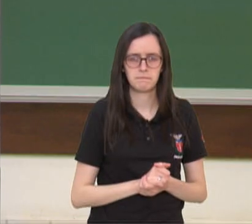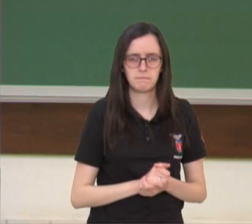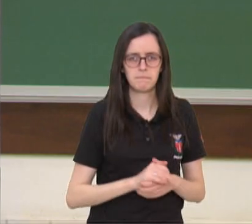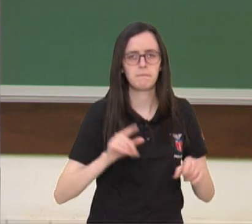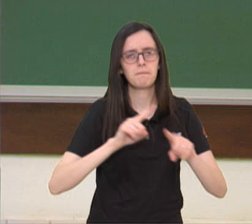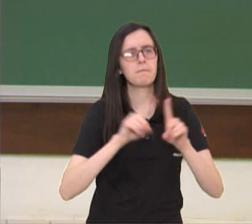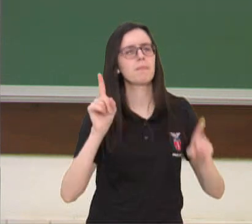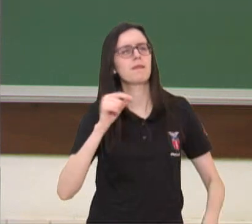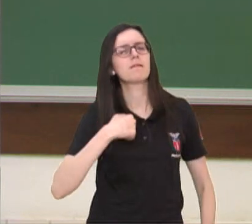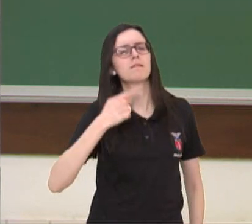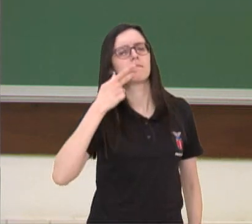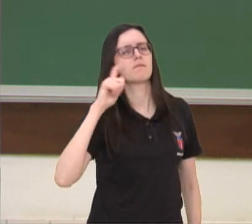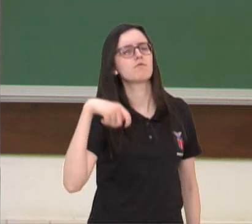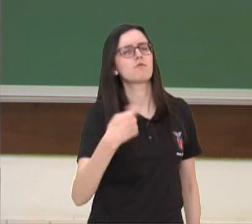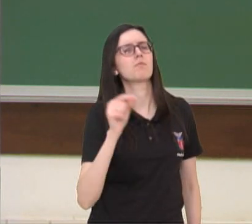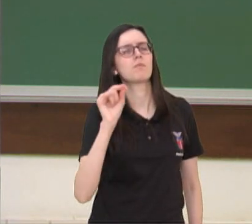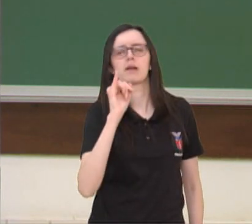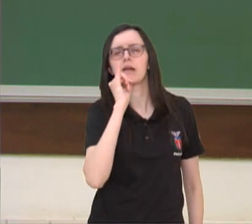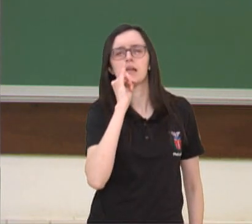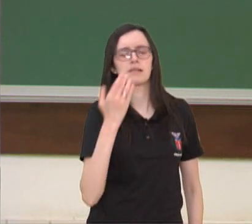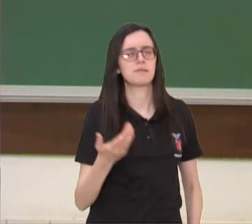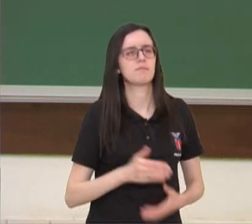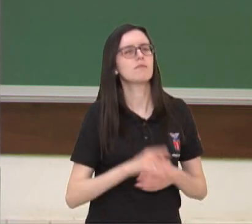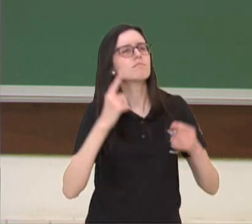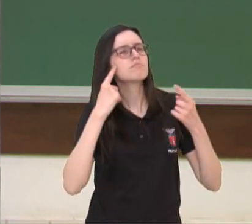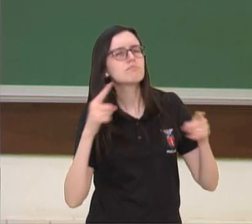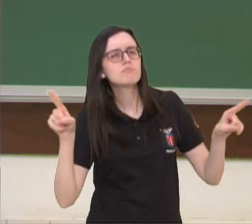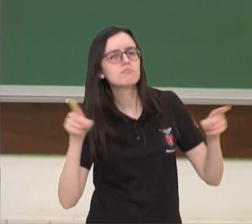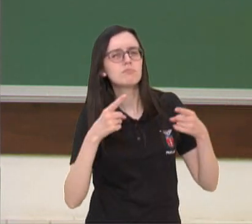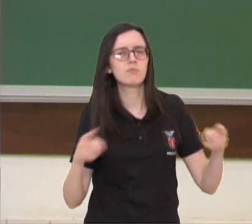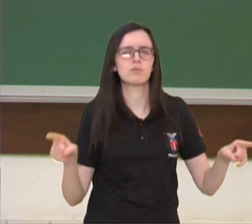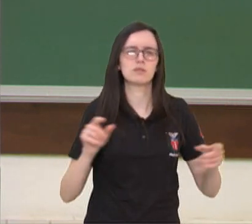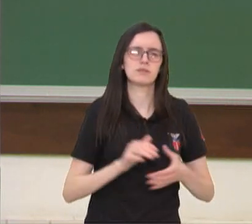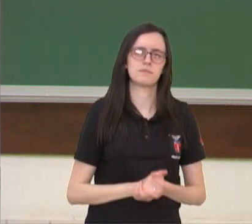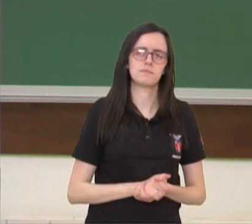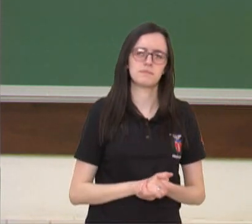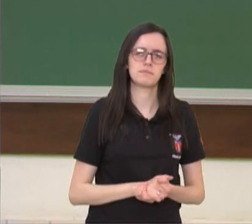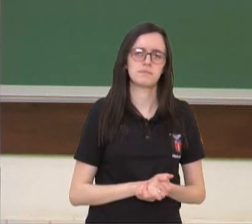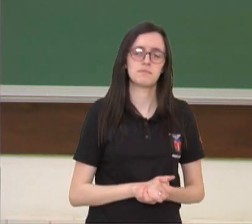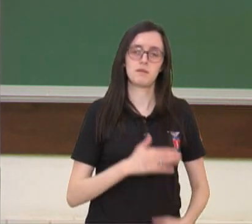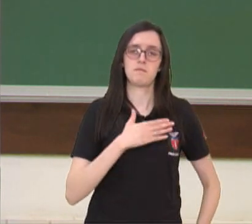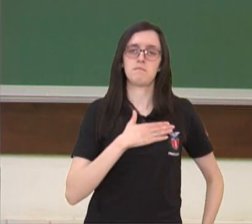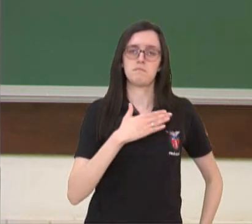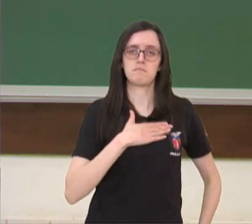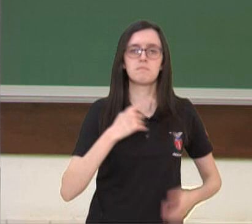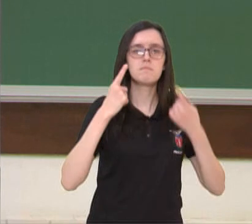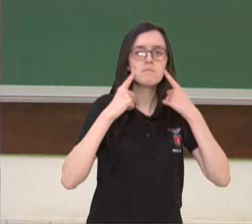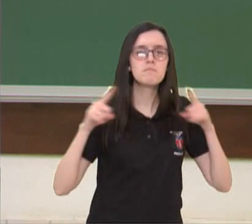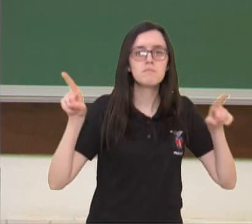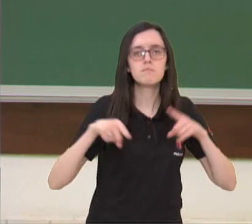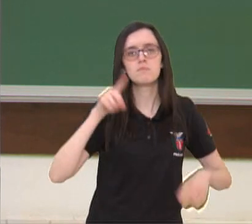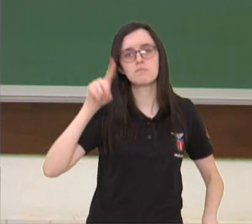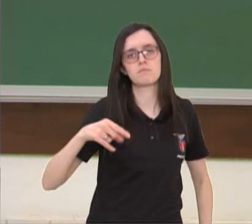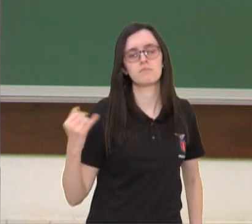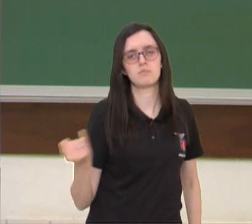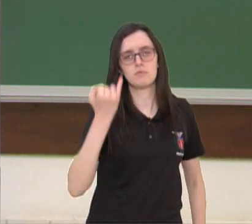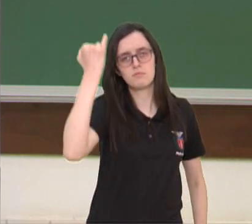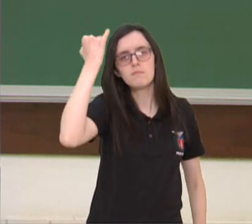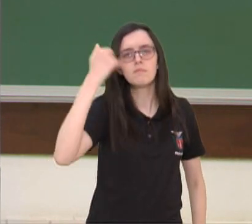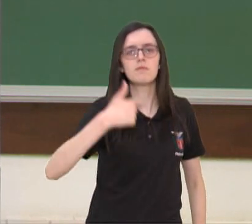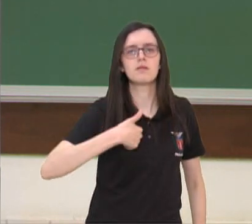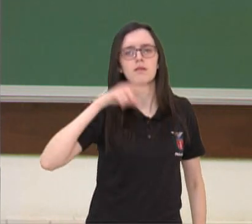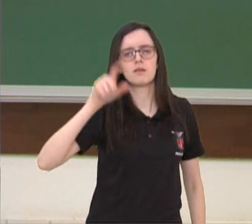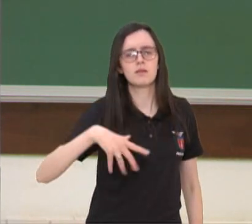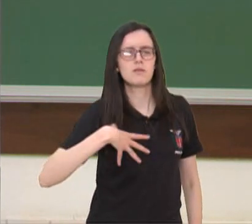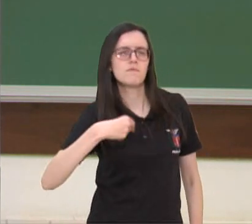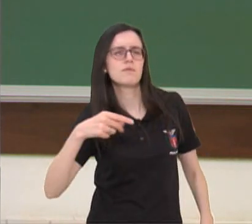eu falava sobre, por exemplo, a música. A música, para mim, tem um significado muito grande. Né? Eu sou filho